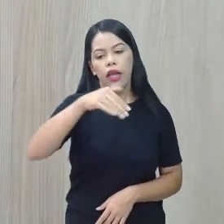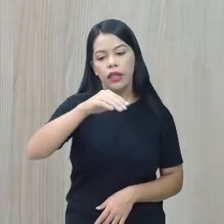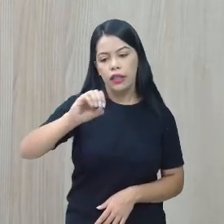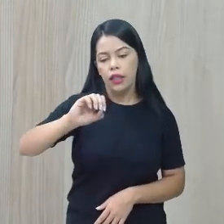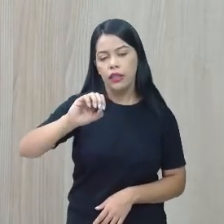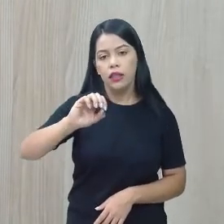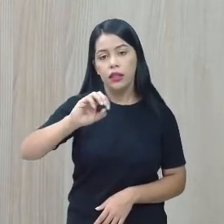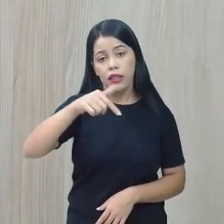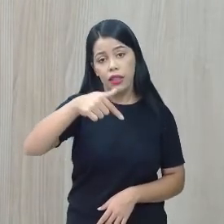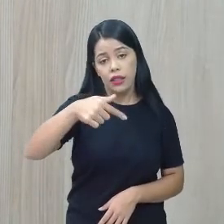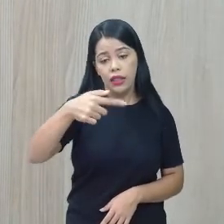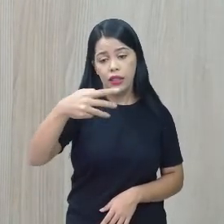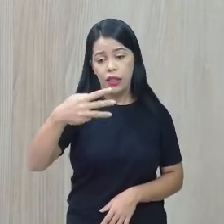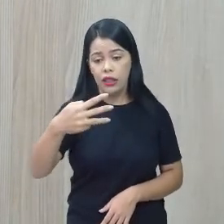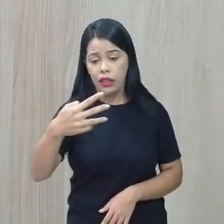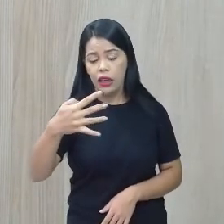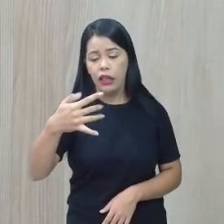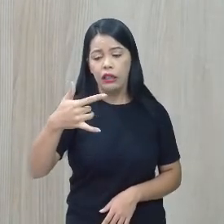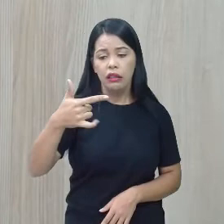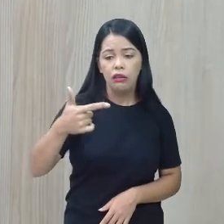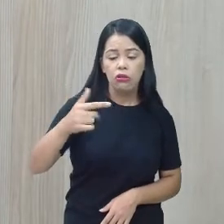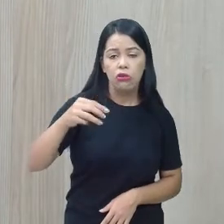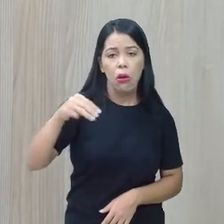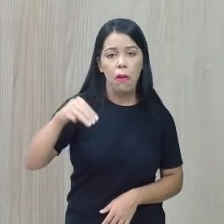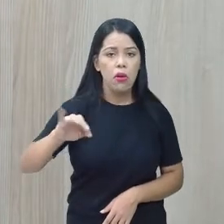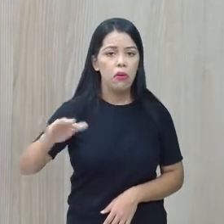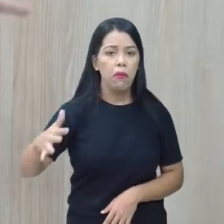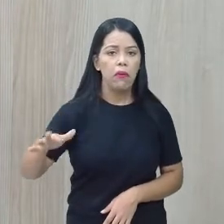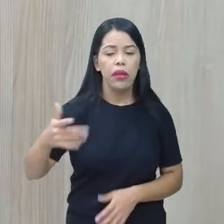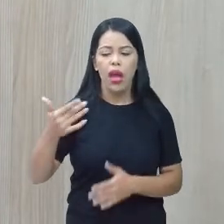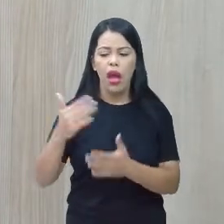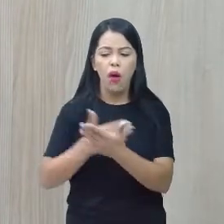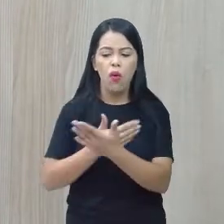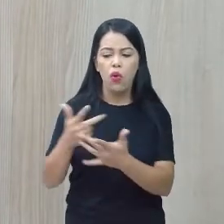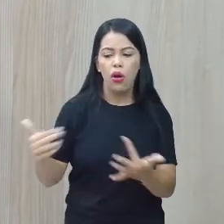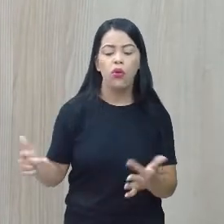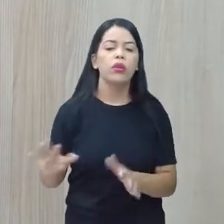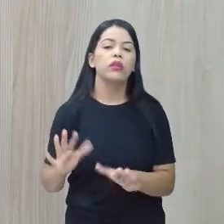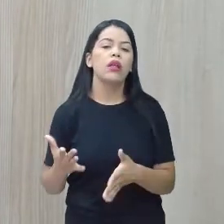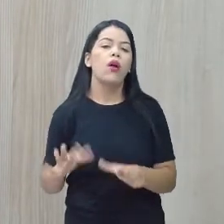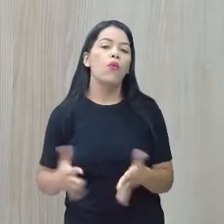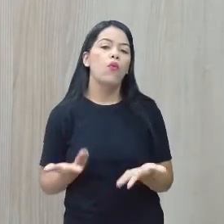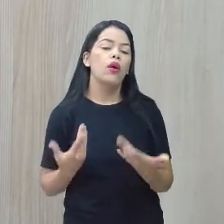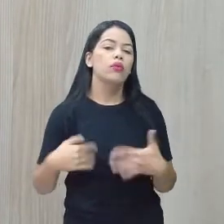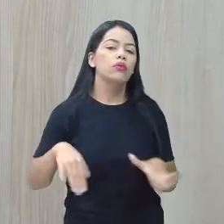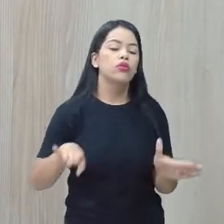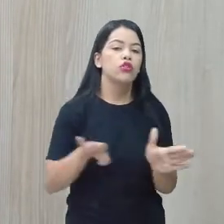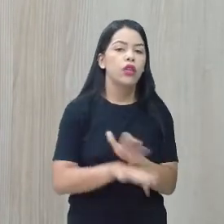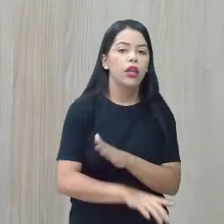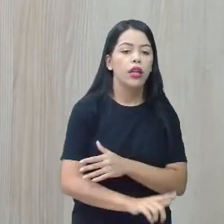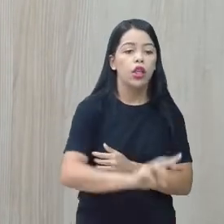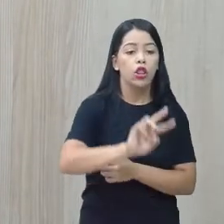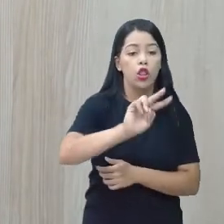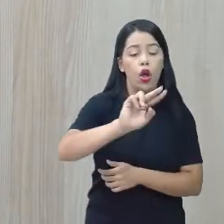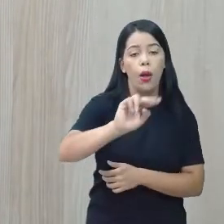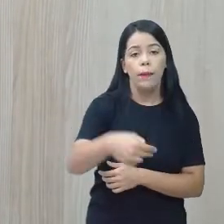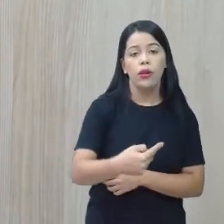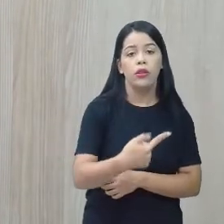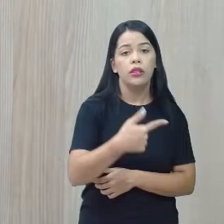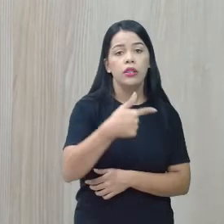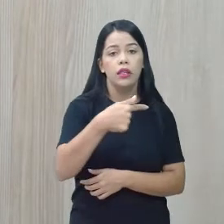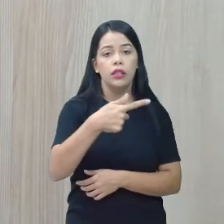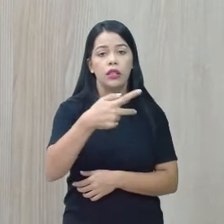2.730 e poucos mil e alguma coisa. Quando chega no 2.750.000, aí o Instagram